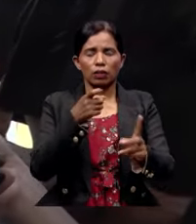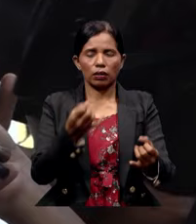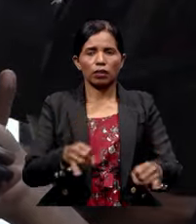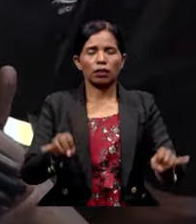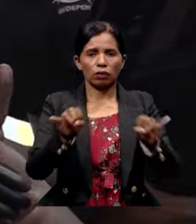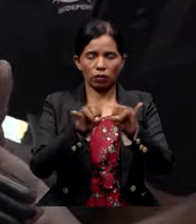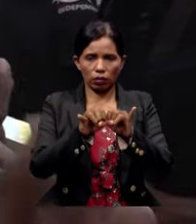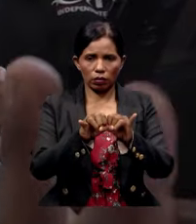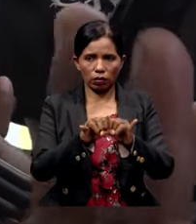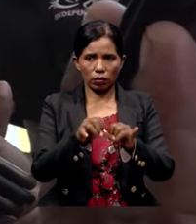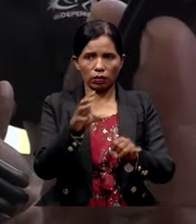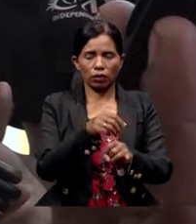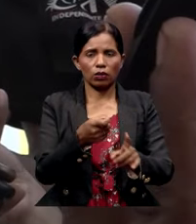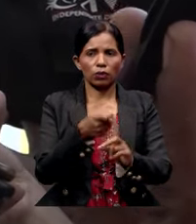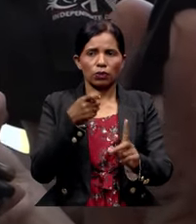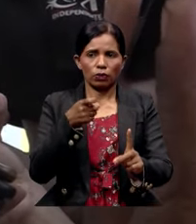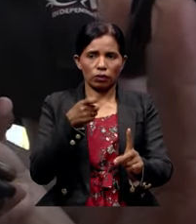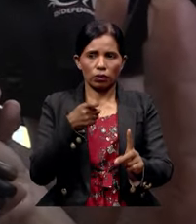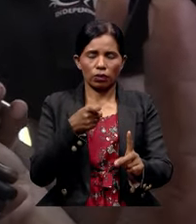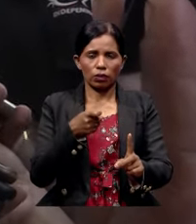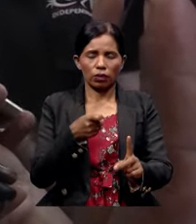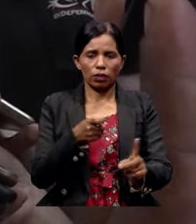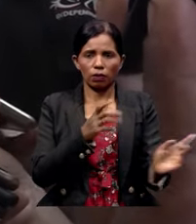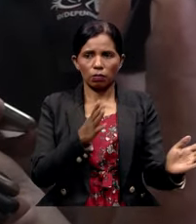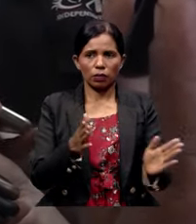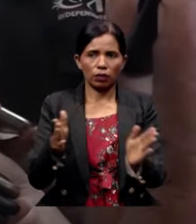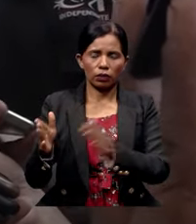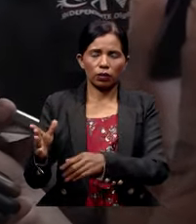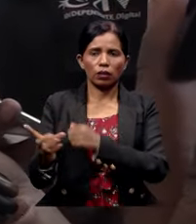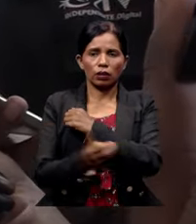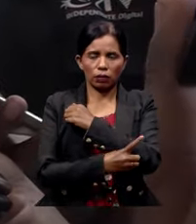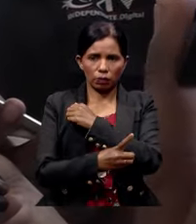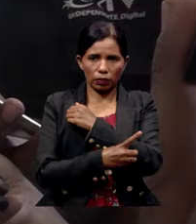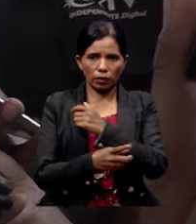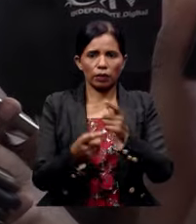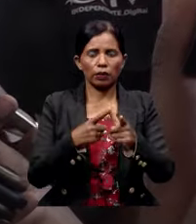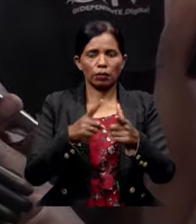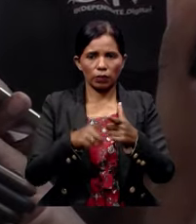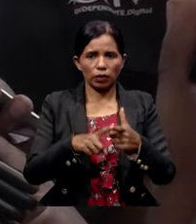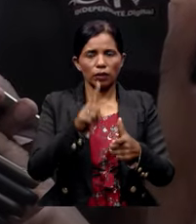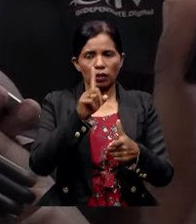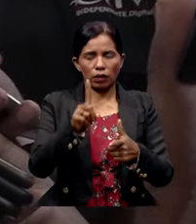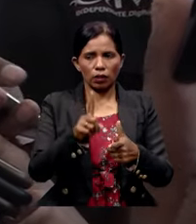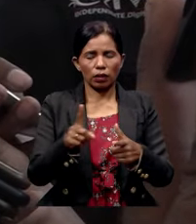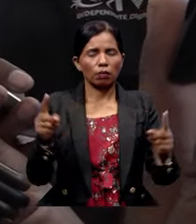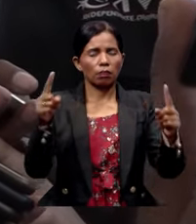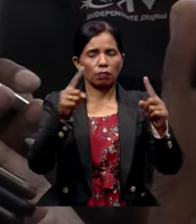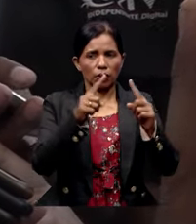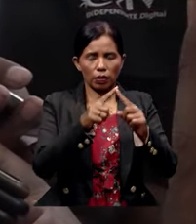ninian, ne liu o seu processo disciplinar. Ida baia